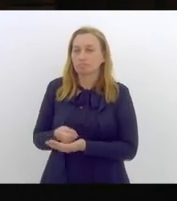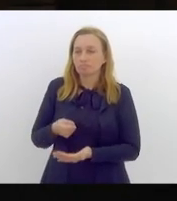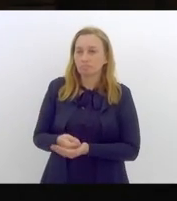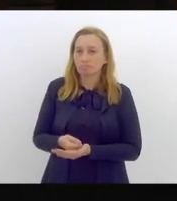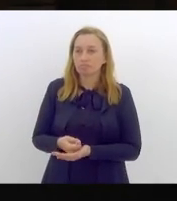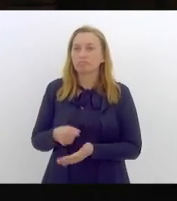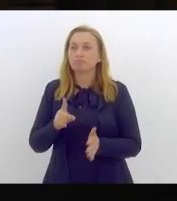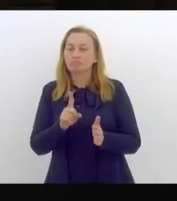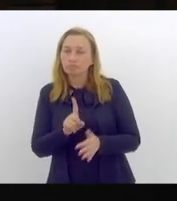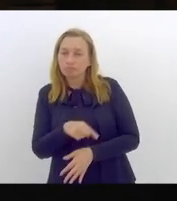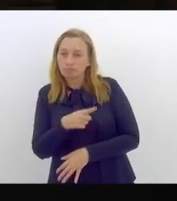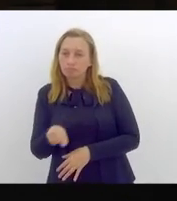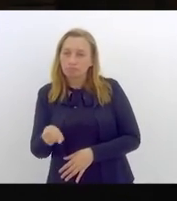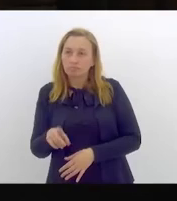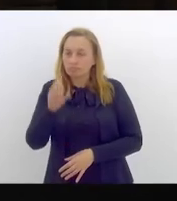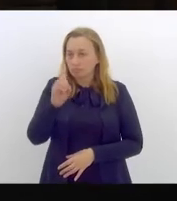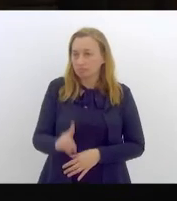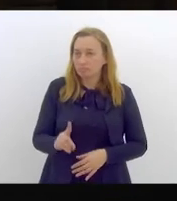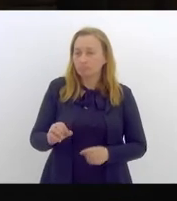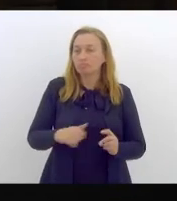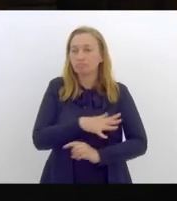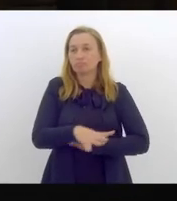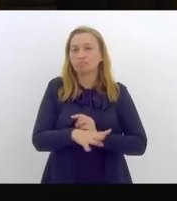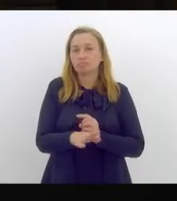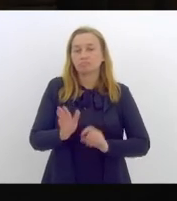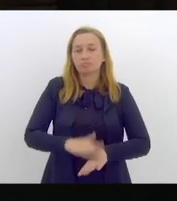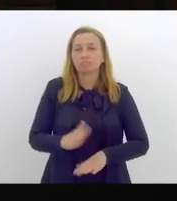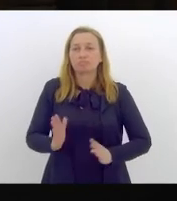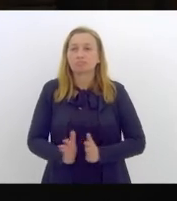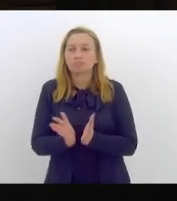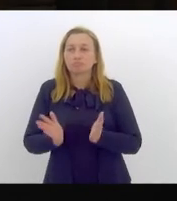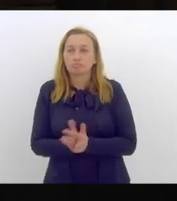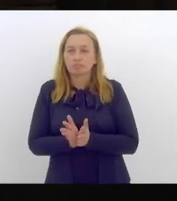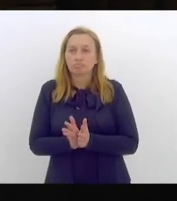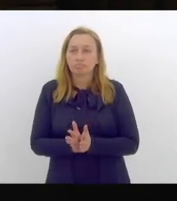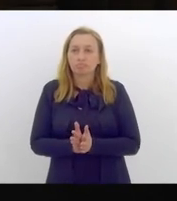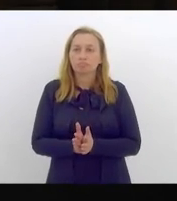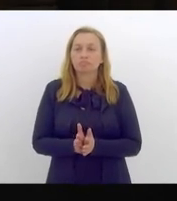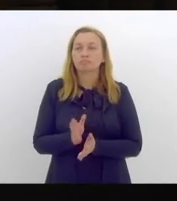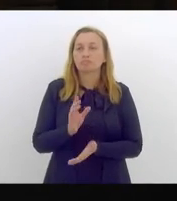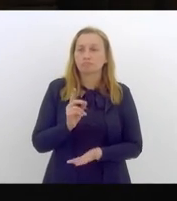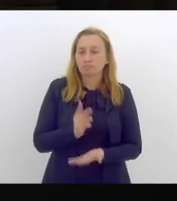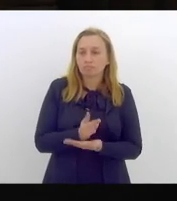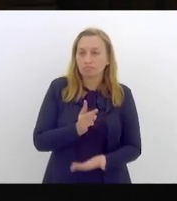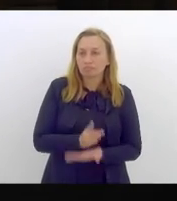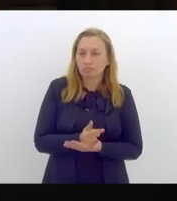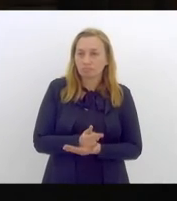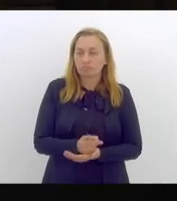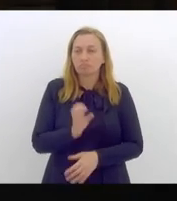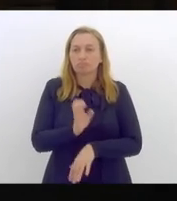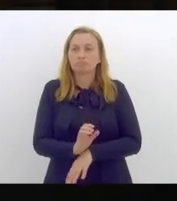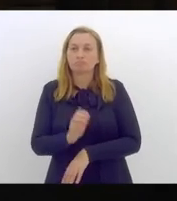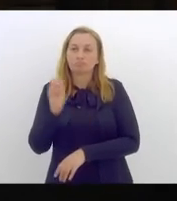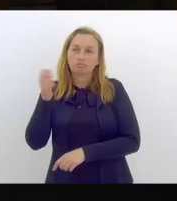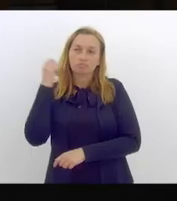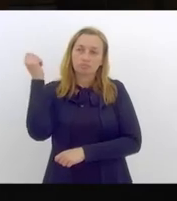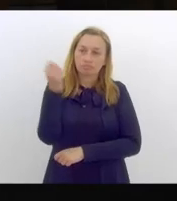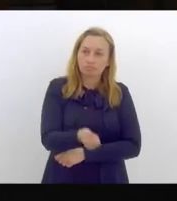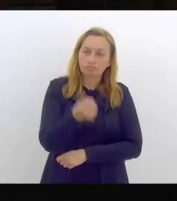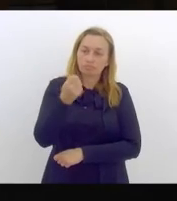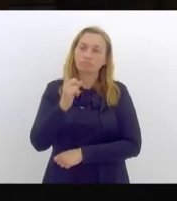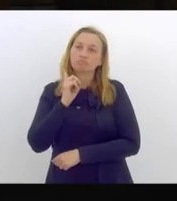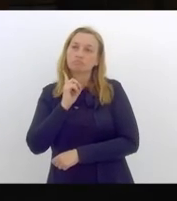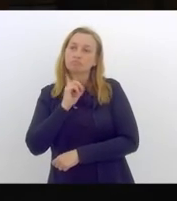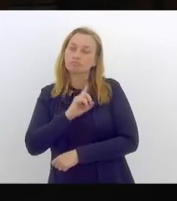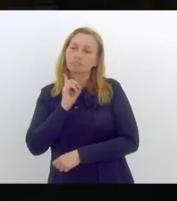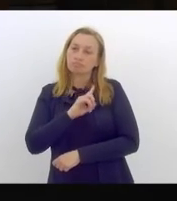nossos servidores, dos direitos sociais dos mais vulnerabilizados. E, ainda assim, estados como Rio Grande do Sul e Minas Gerais, que, ao